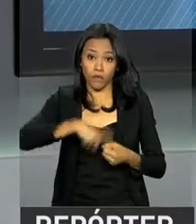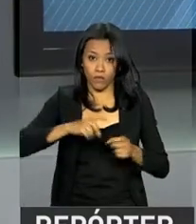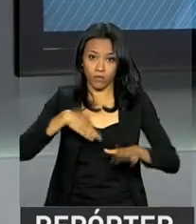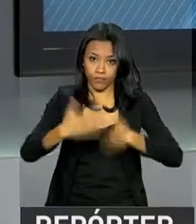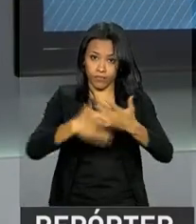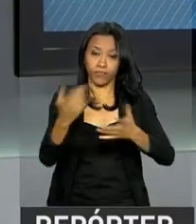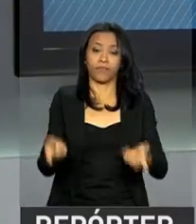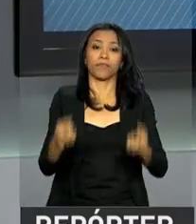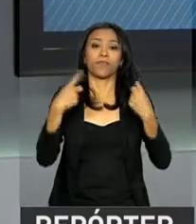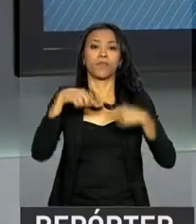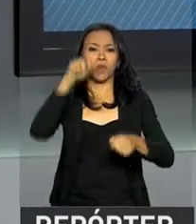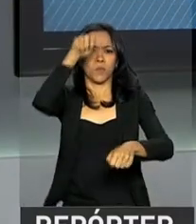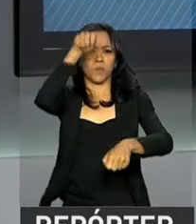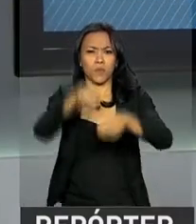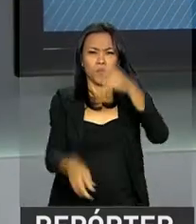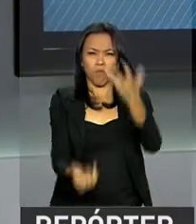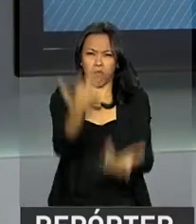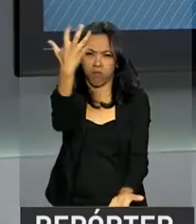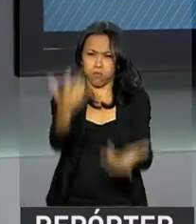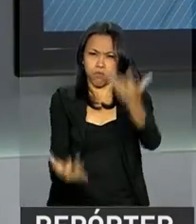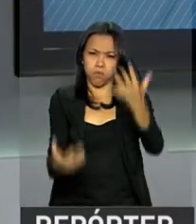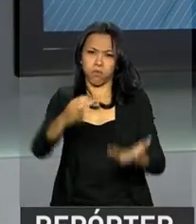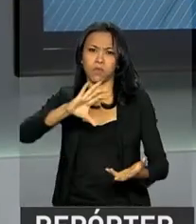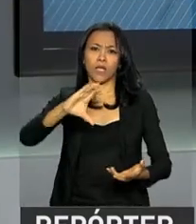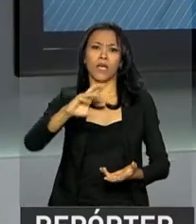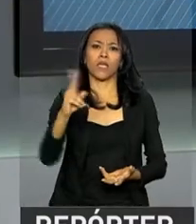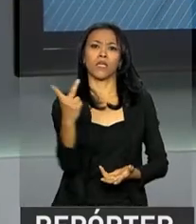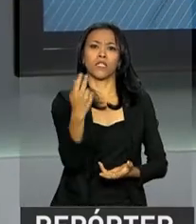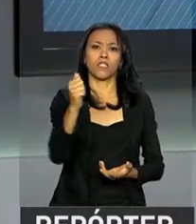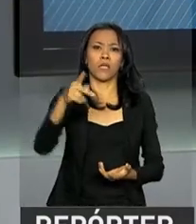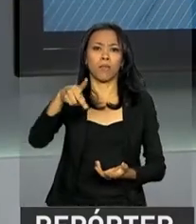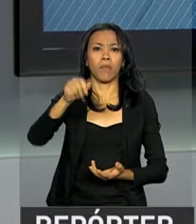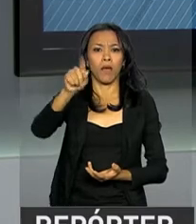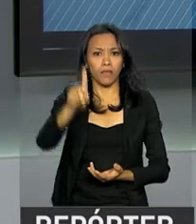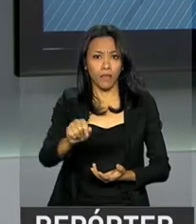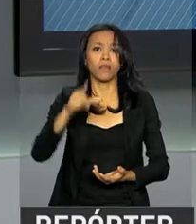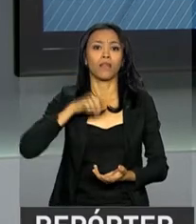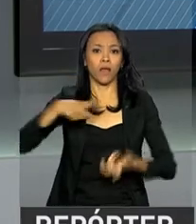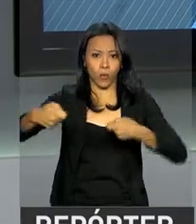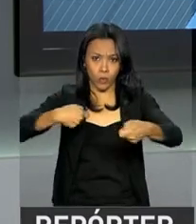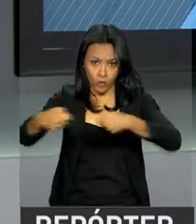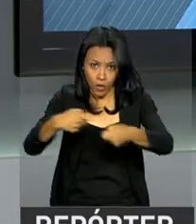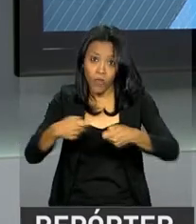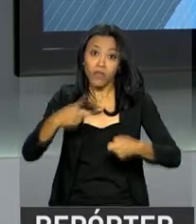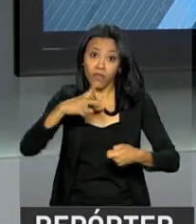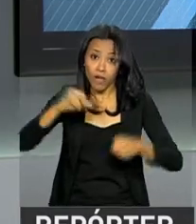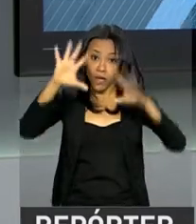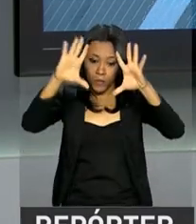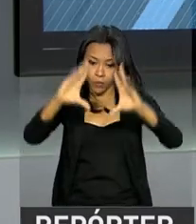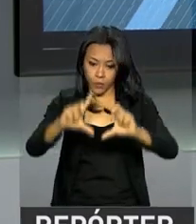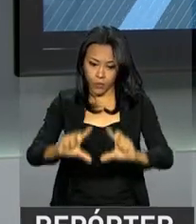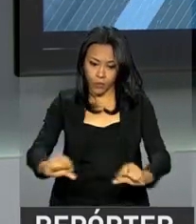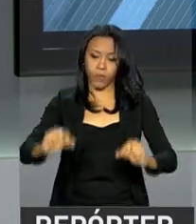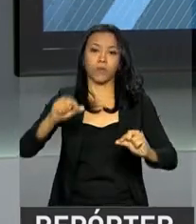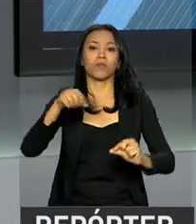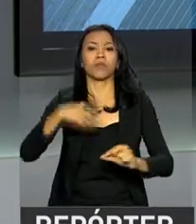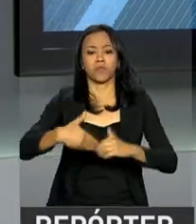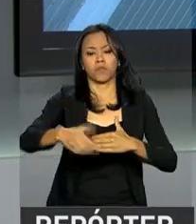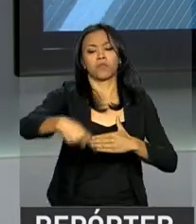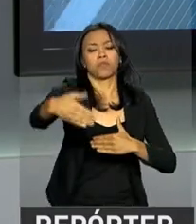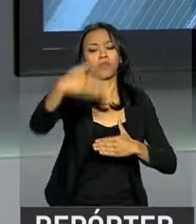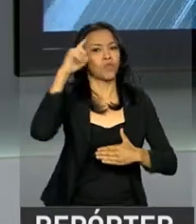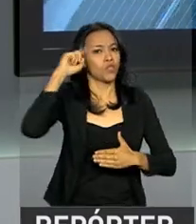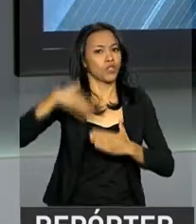incêndio no parque da chapada dos veadeiros está controlado e deve ser apagado completamente nos próximos dias a afirmação é do